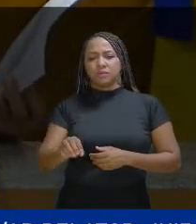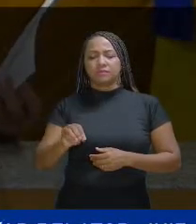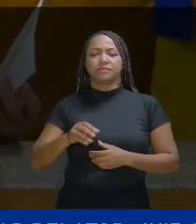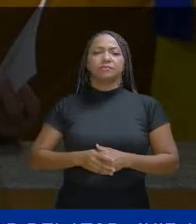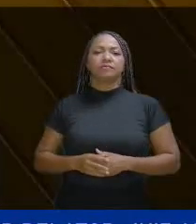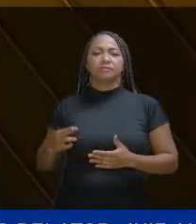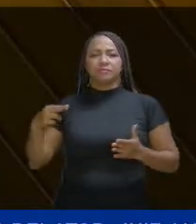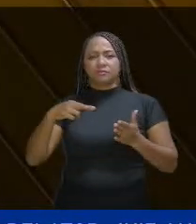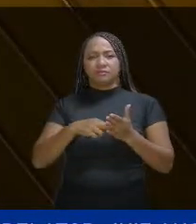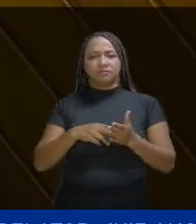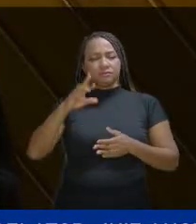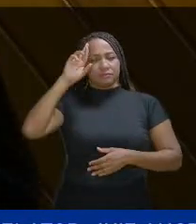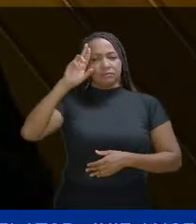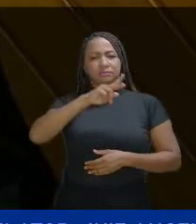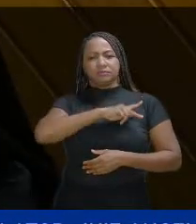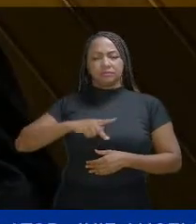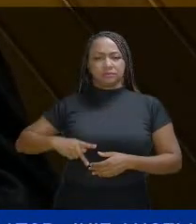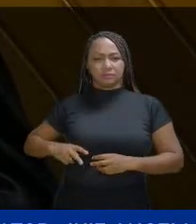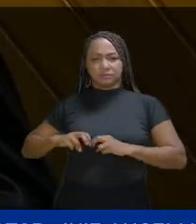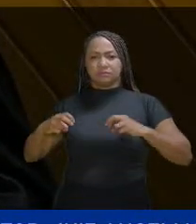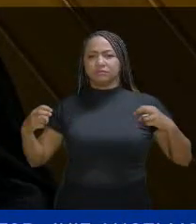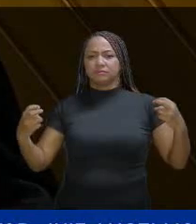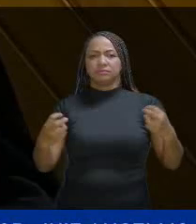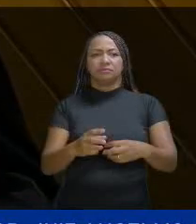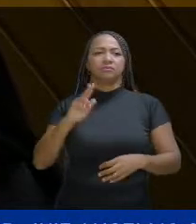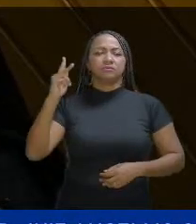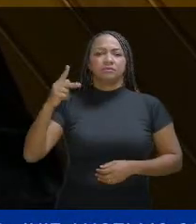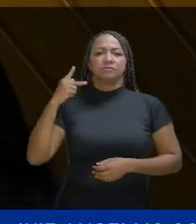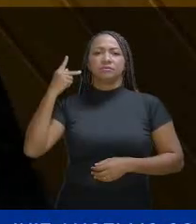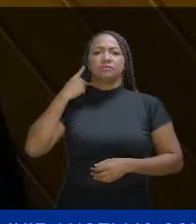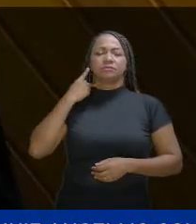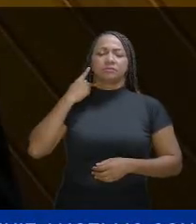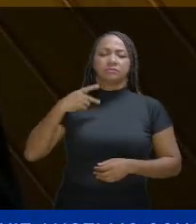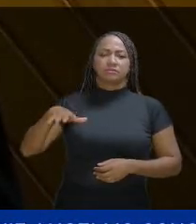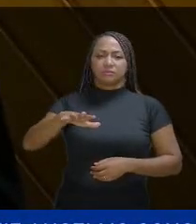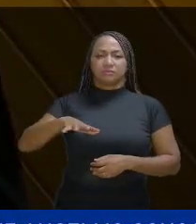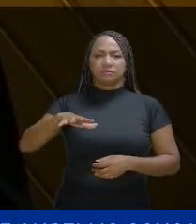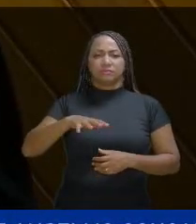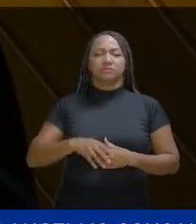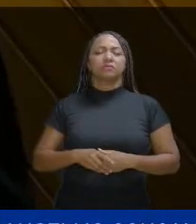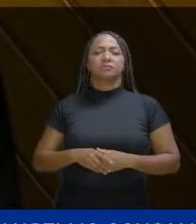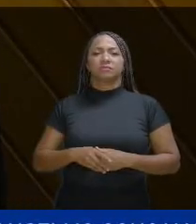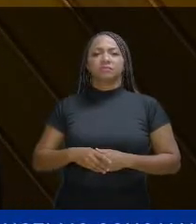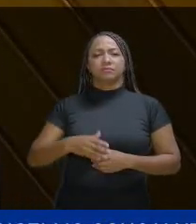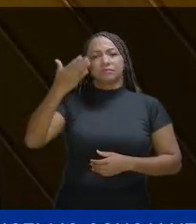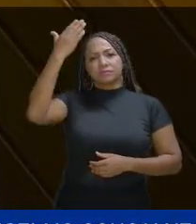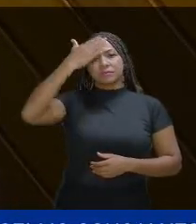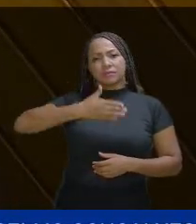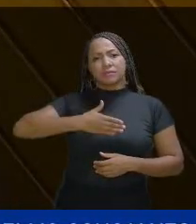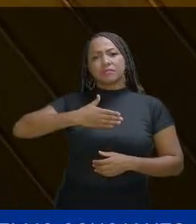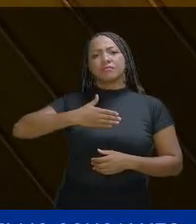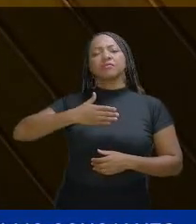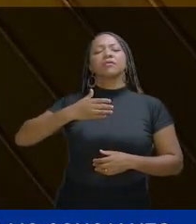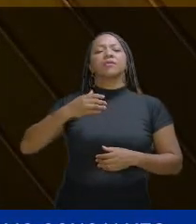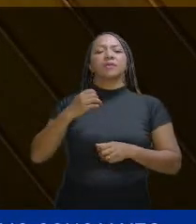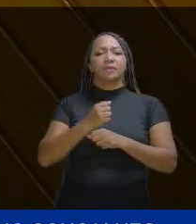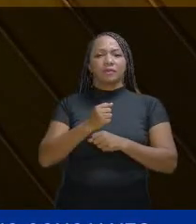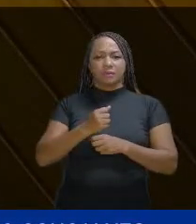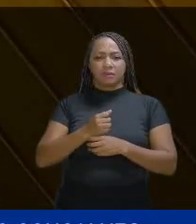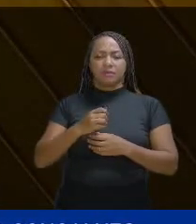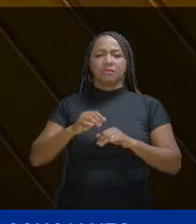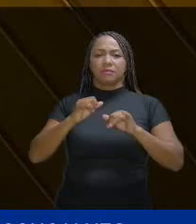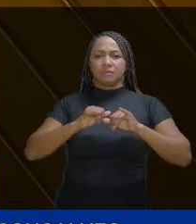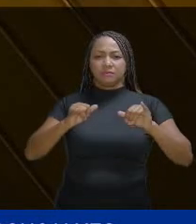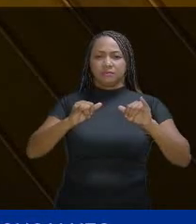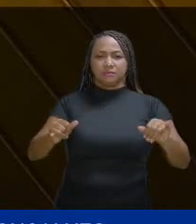Senhor presidente, eminentes pares, senhor procurador regional eleitoral, trata-se da prestação de contas final Foco de no campanha juiz